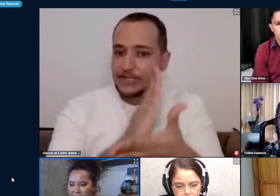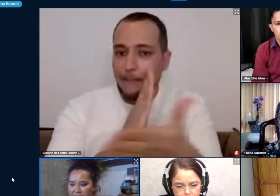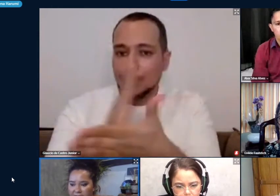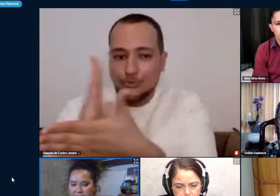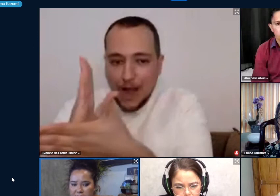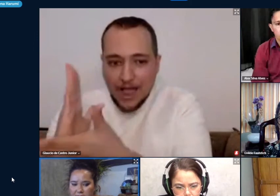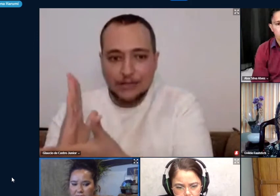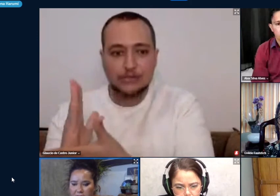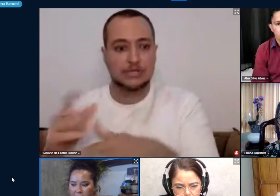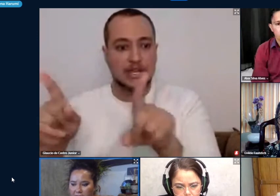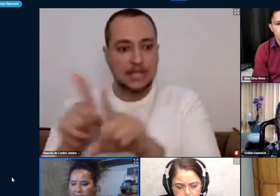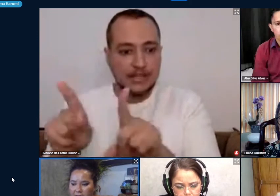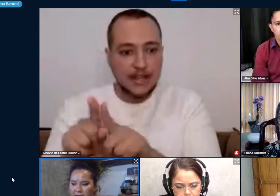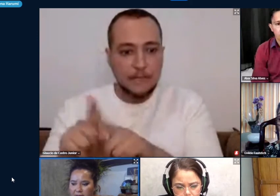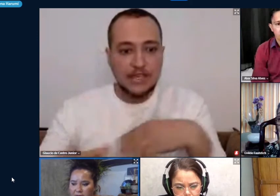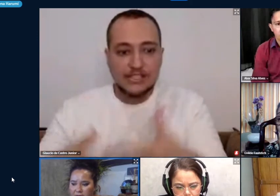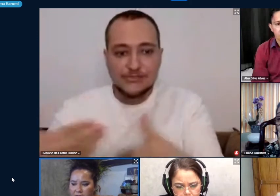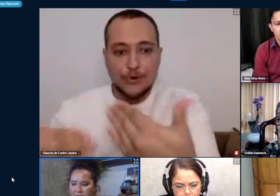sido aprovados